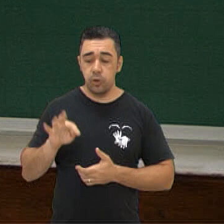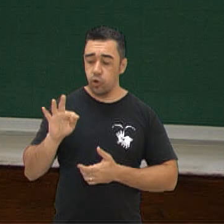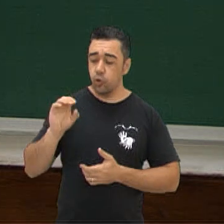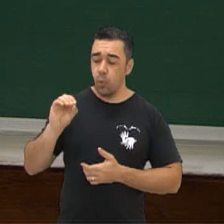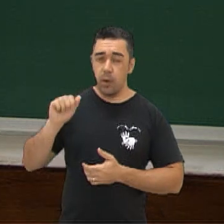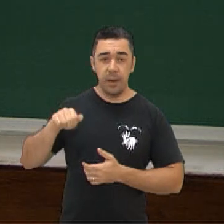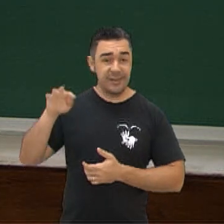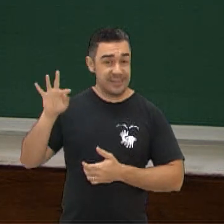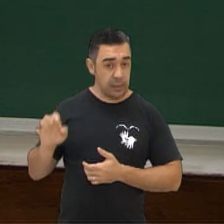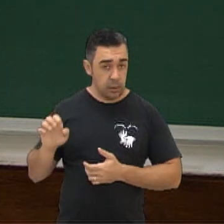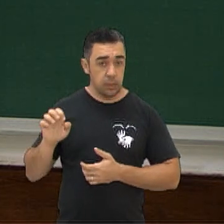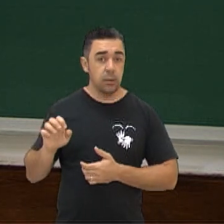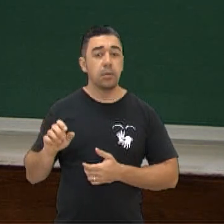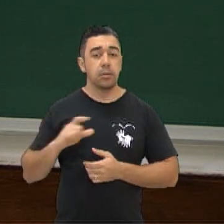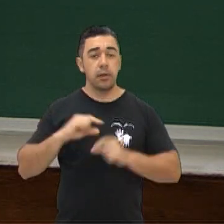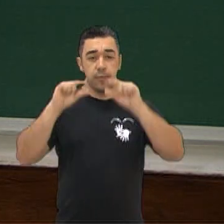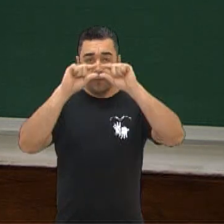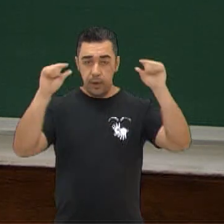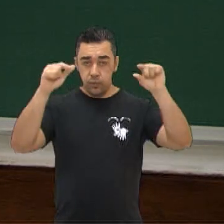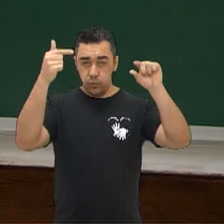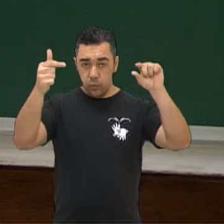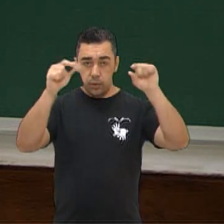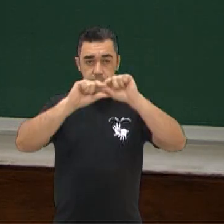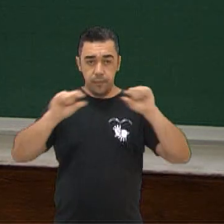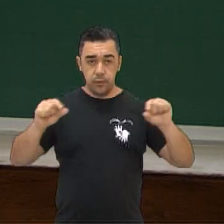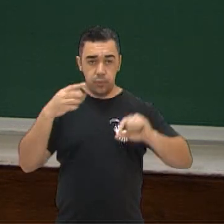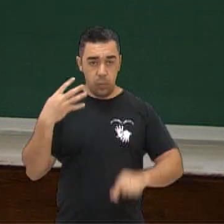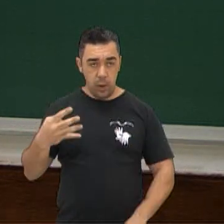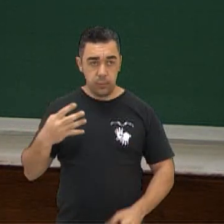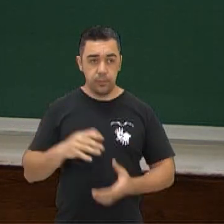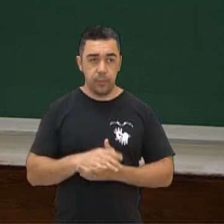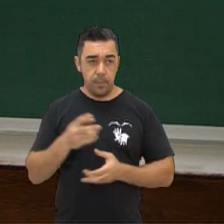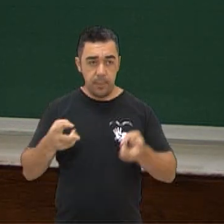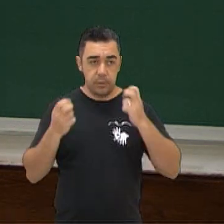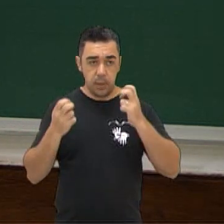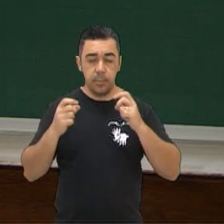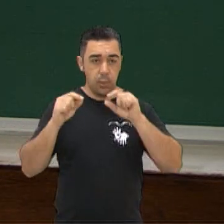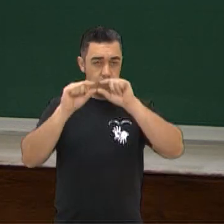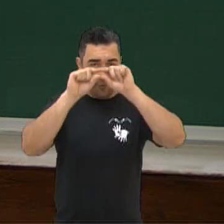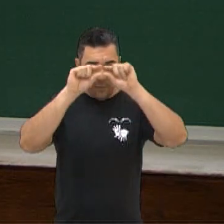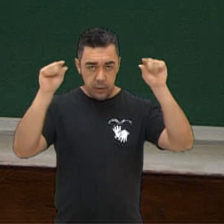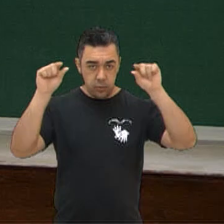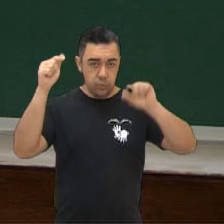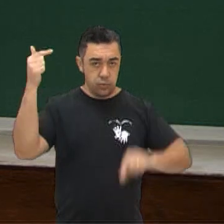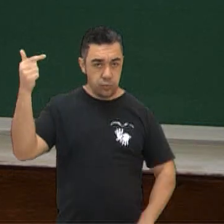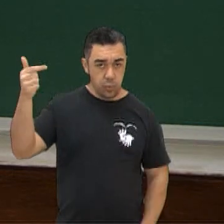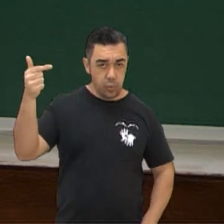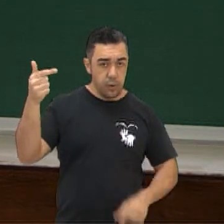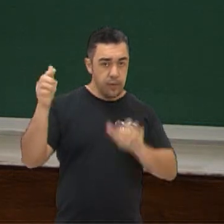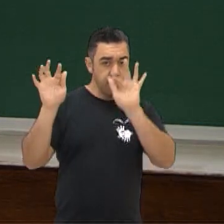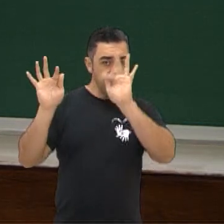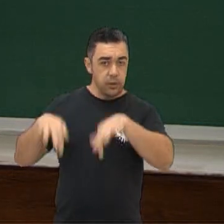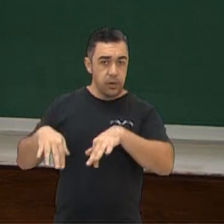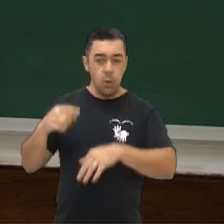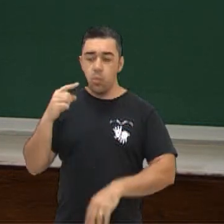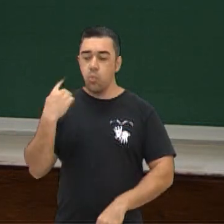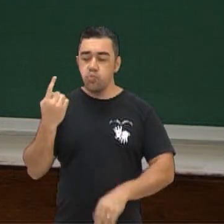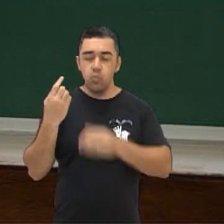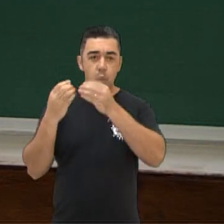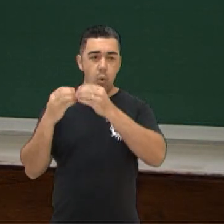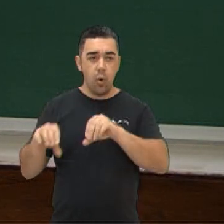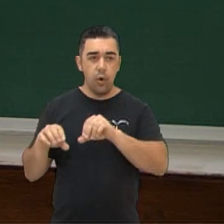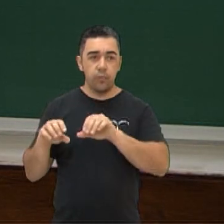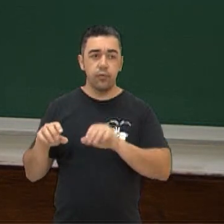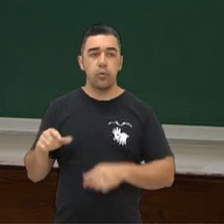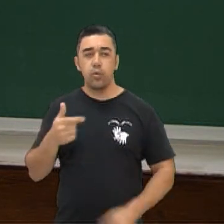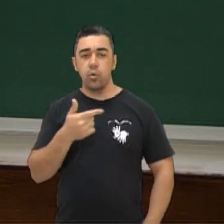nos versos 2 e 4. Observem que o verso 2, né, ele se encerra com um ovo e o